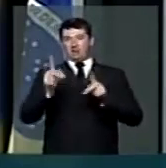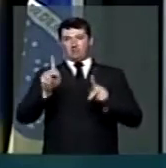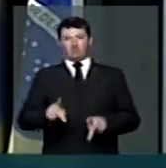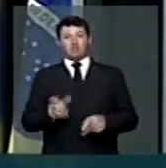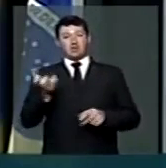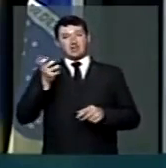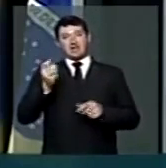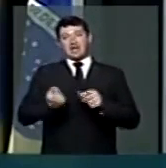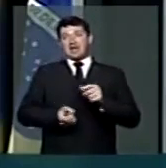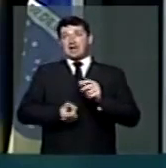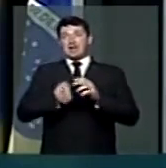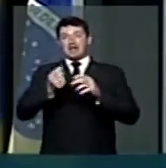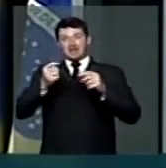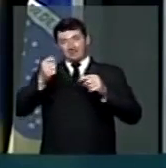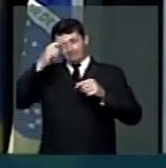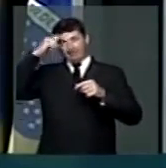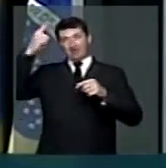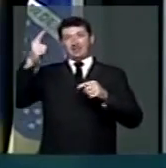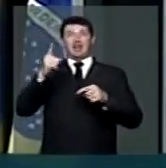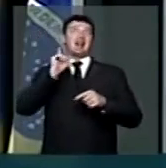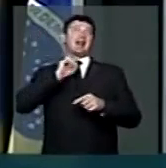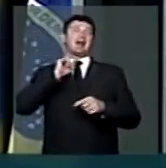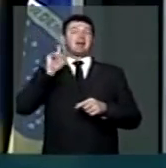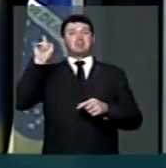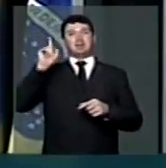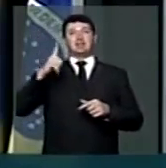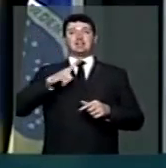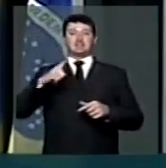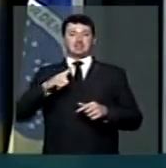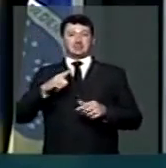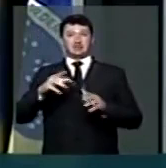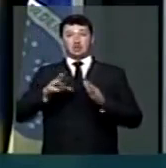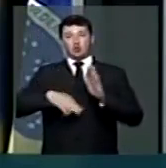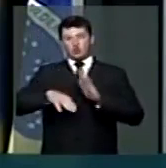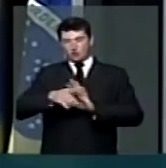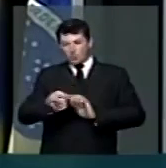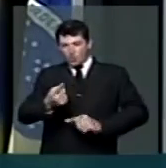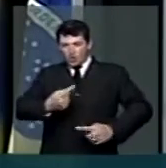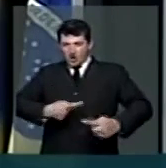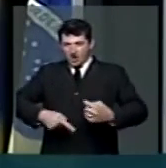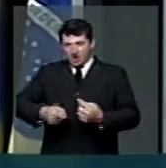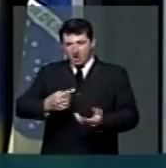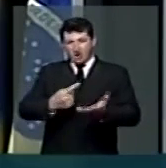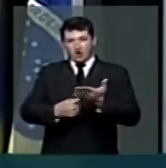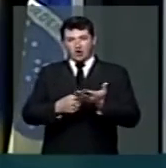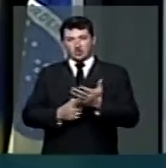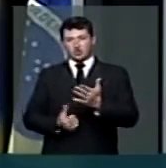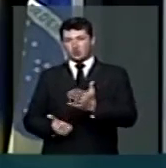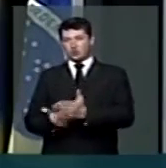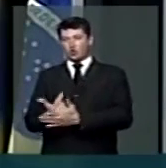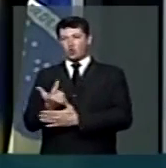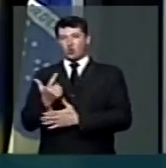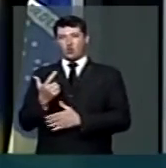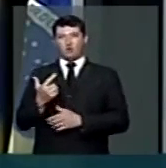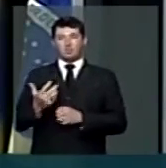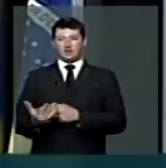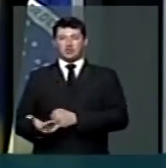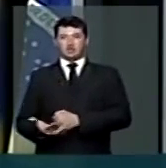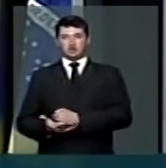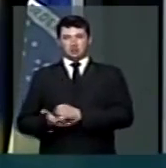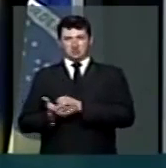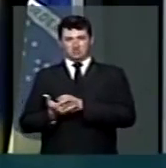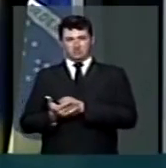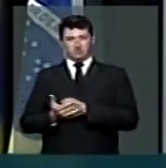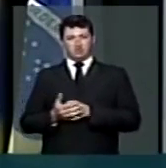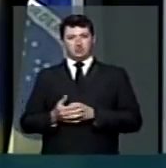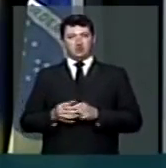criar um paralelo e dizer que em Minas Gerais havia todo um esquema de compra de apoio. E